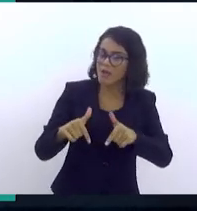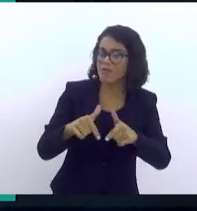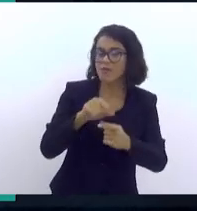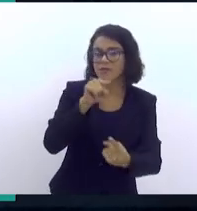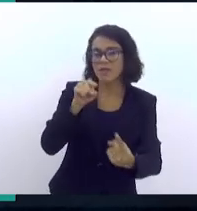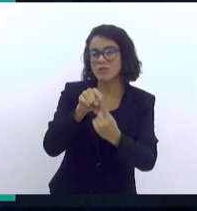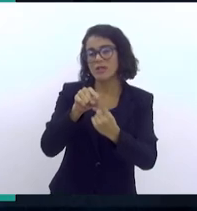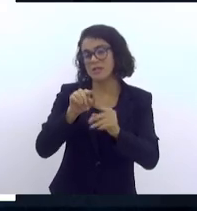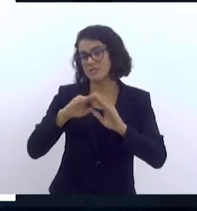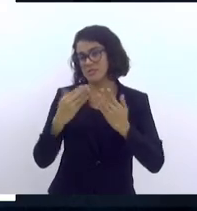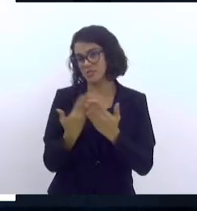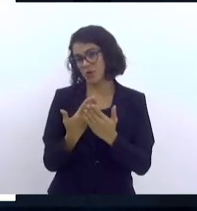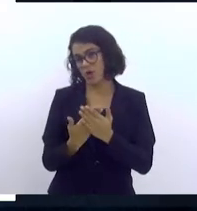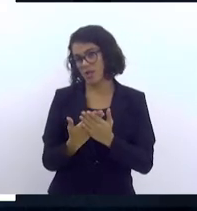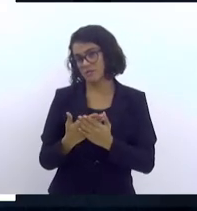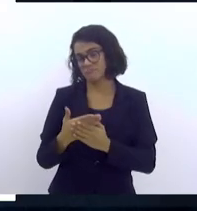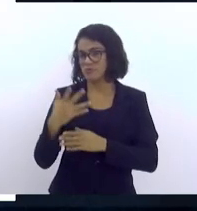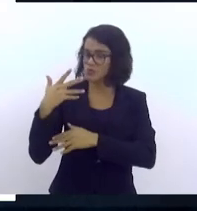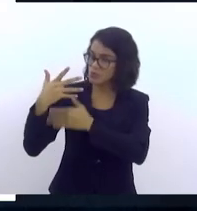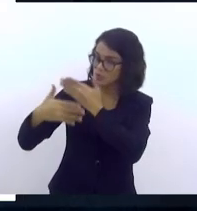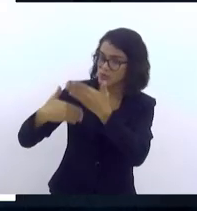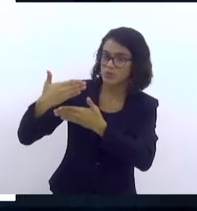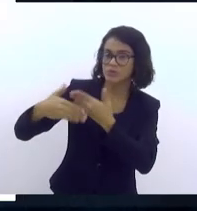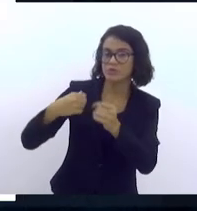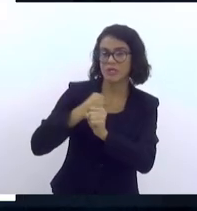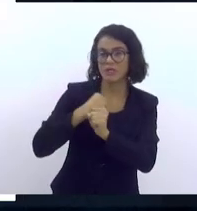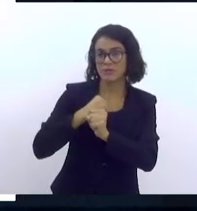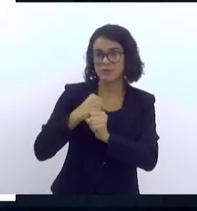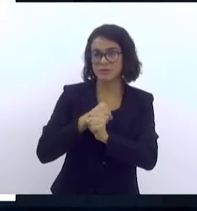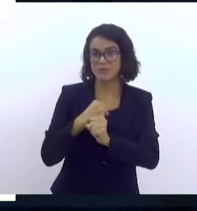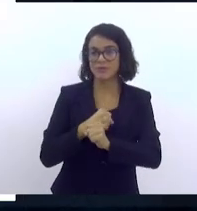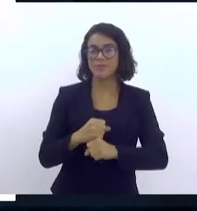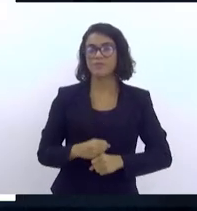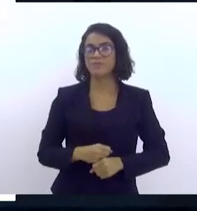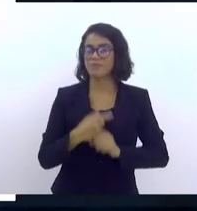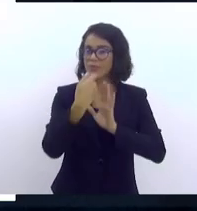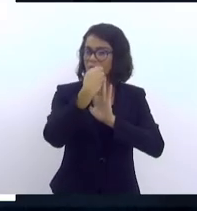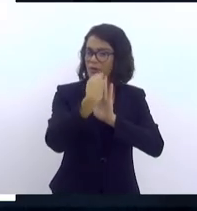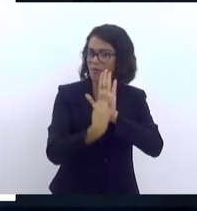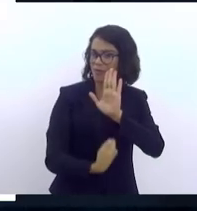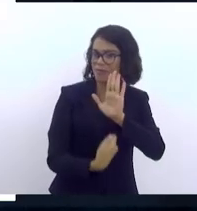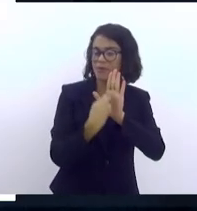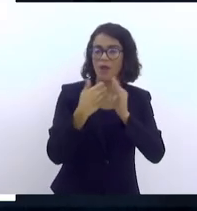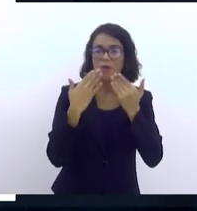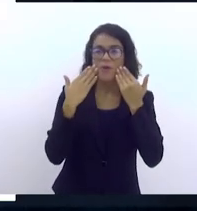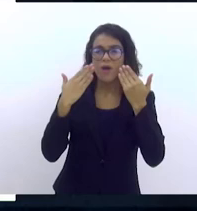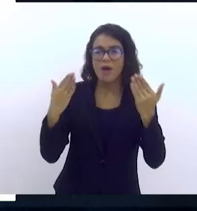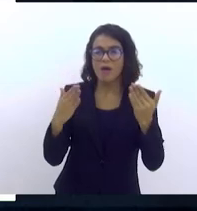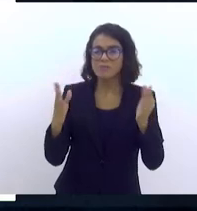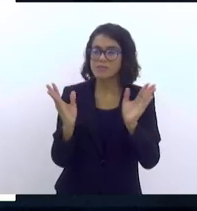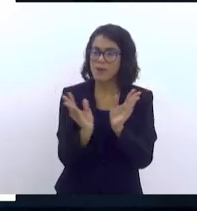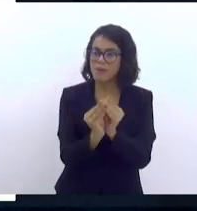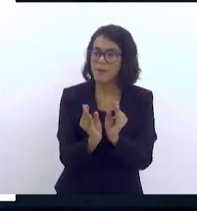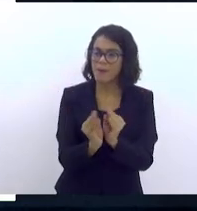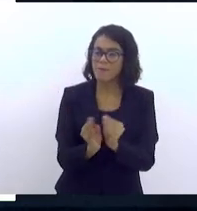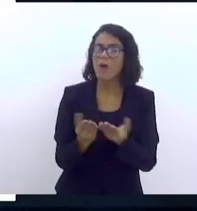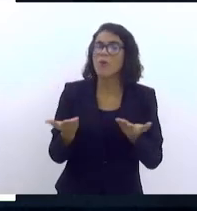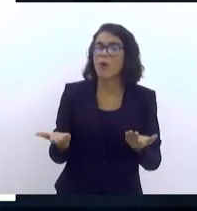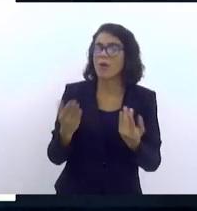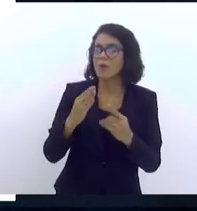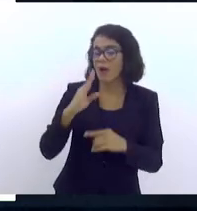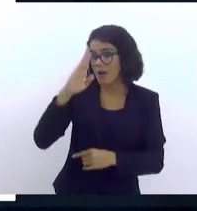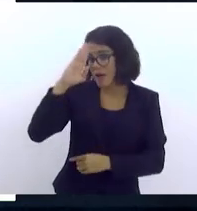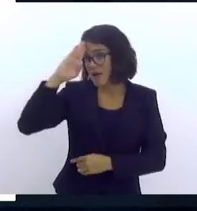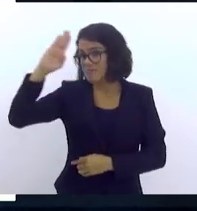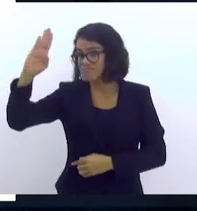as escolas nos últimos anos E aí aqui vem uma apresentação sobre quais são essas as